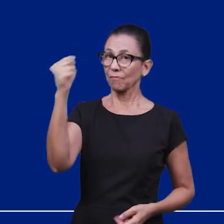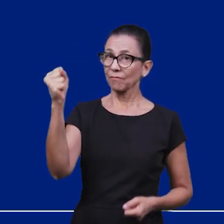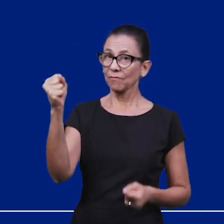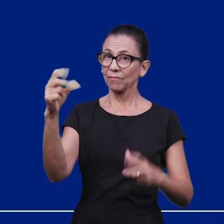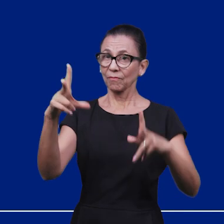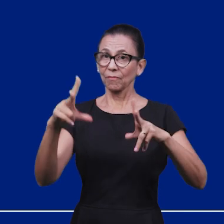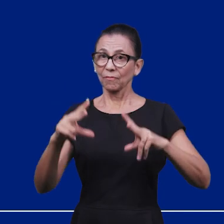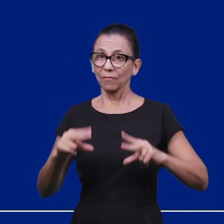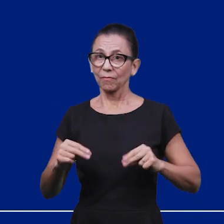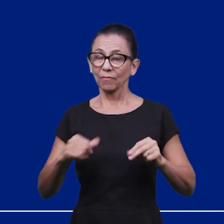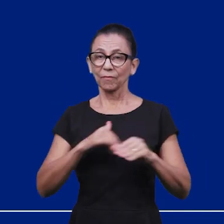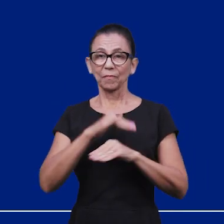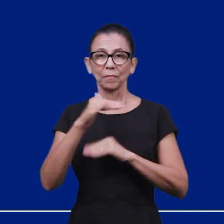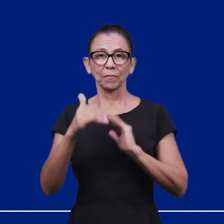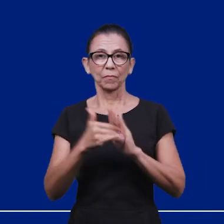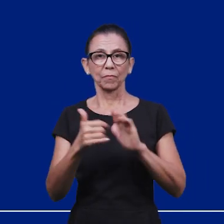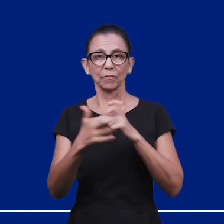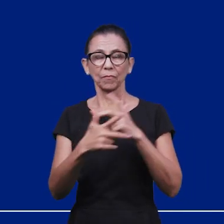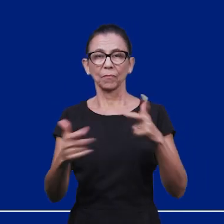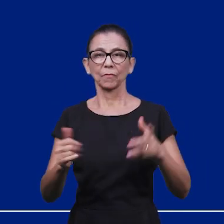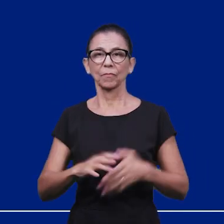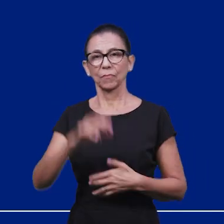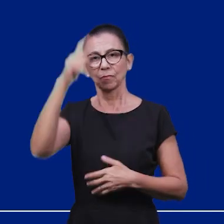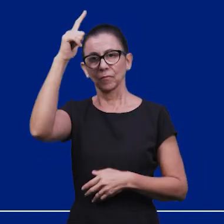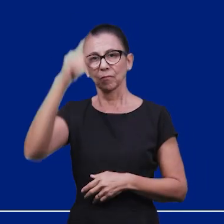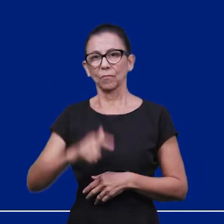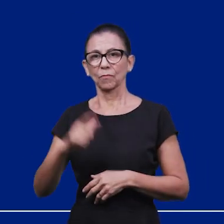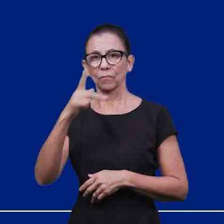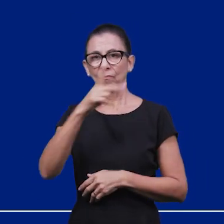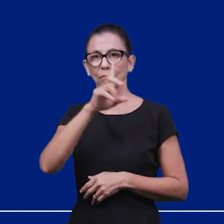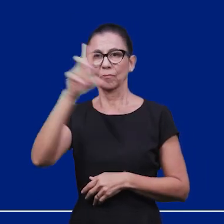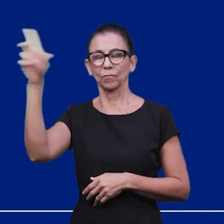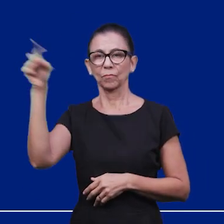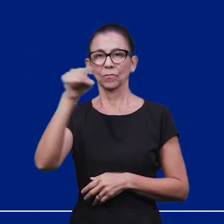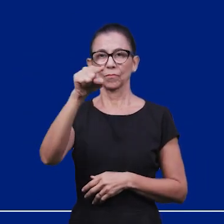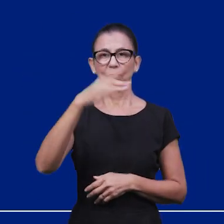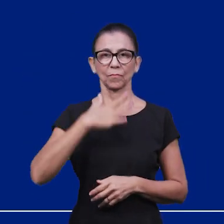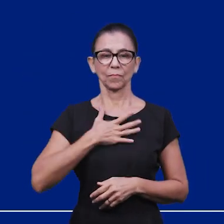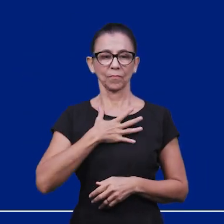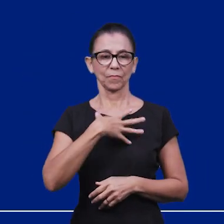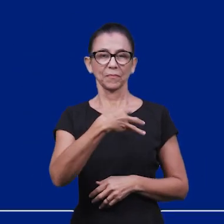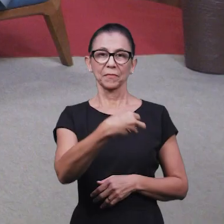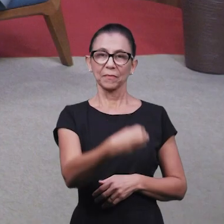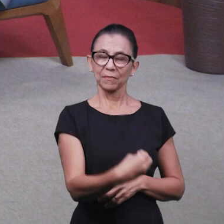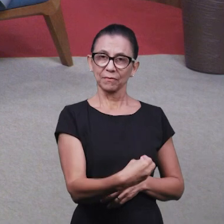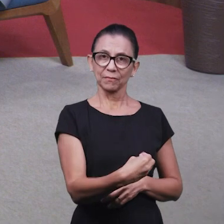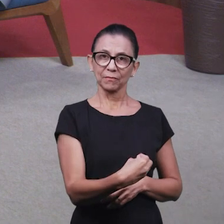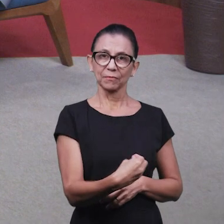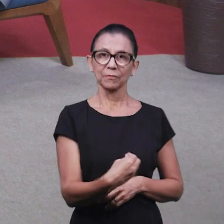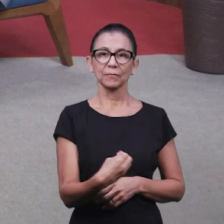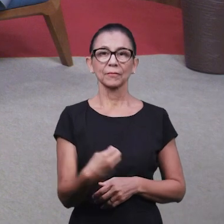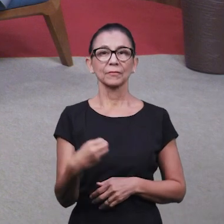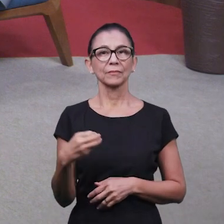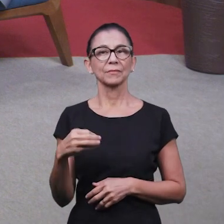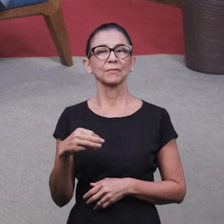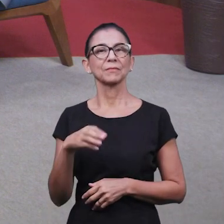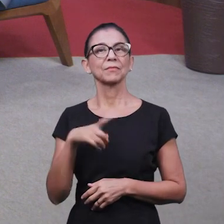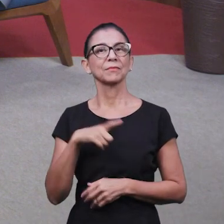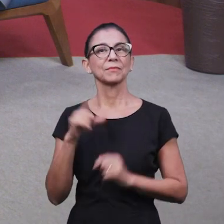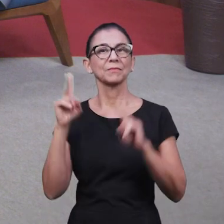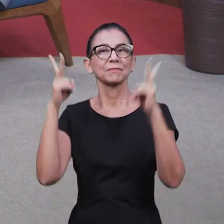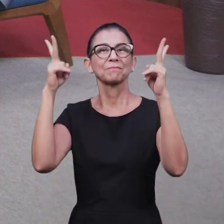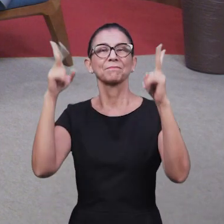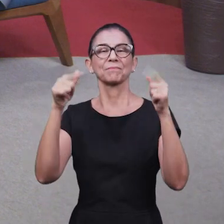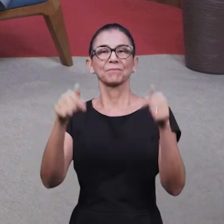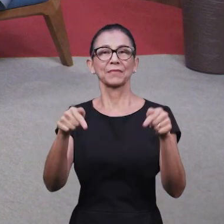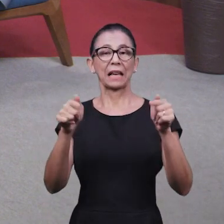as coisas, e eu serei seu Deus, e ele será meu filho. Então existe um galardão àquele que